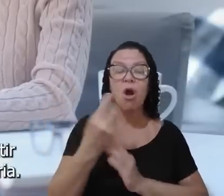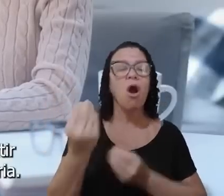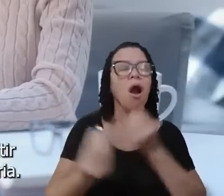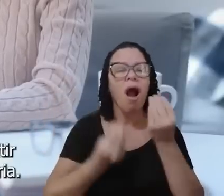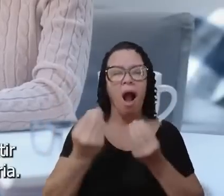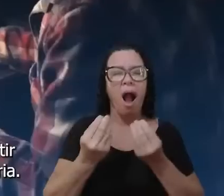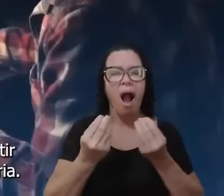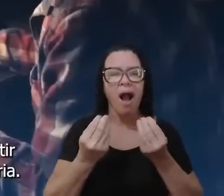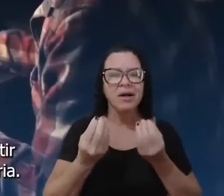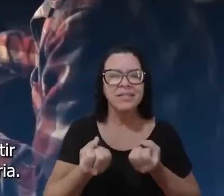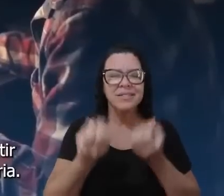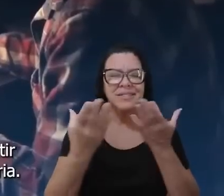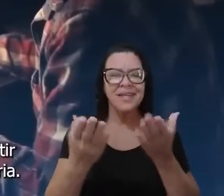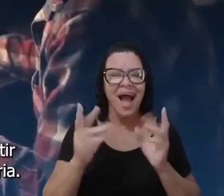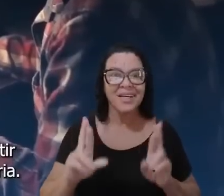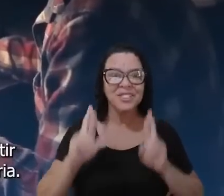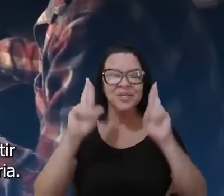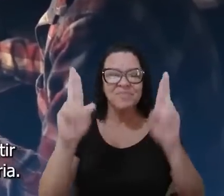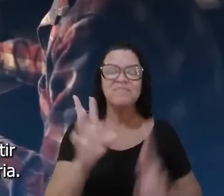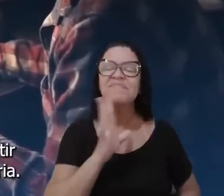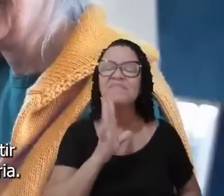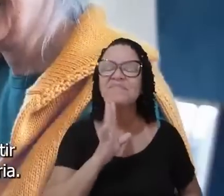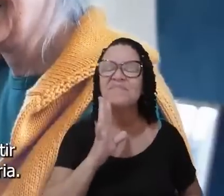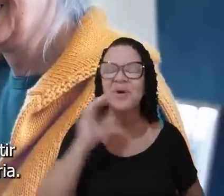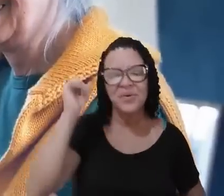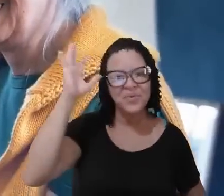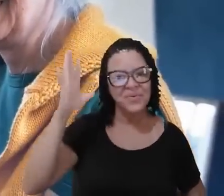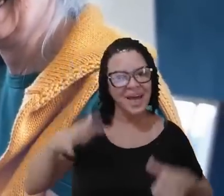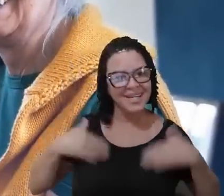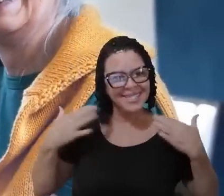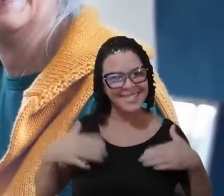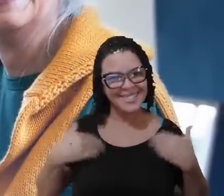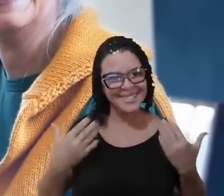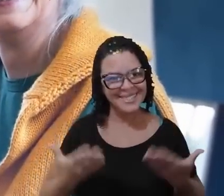nossa forma de transmitir esperança, conhecimento e alegria.